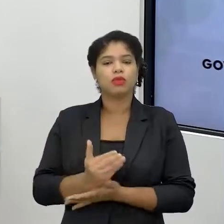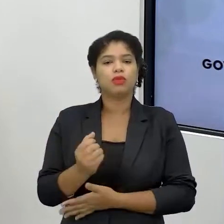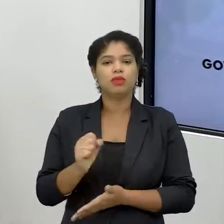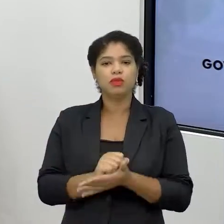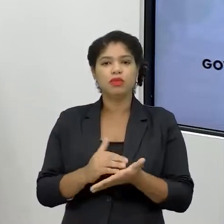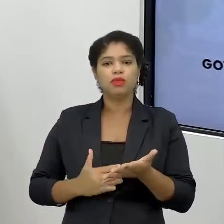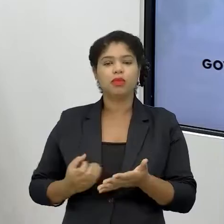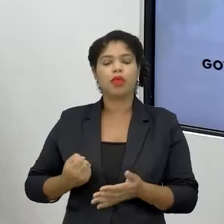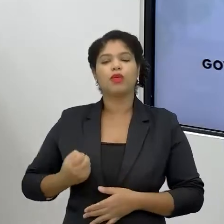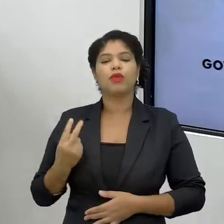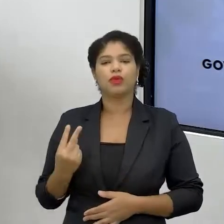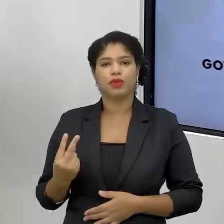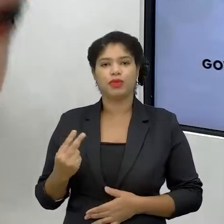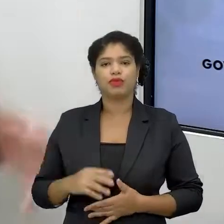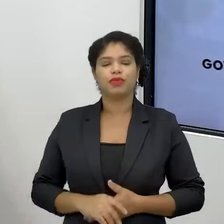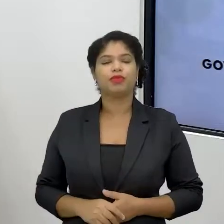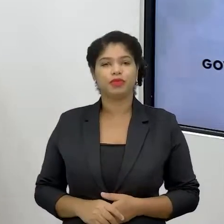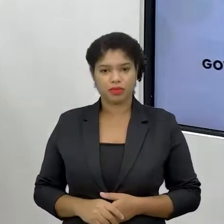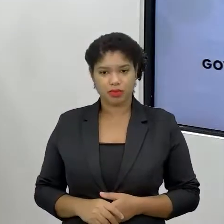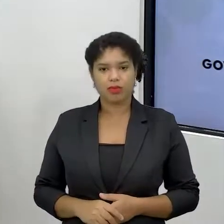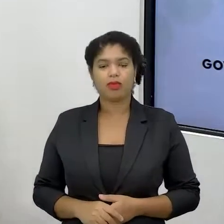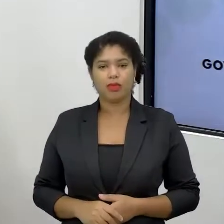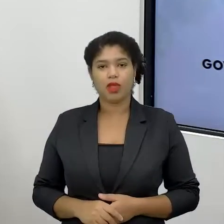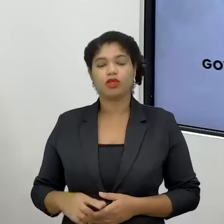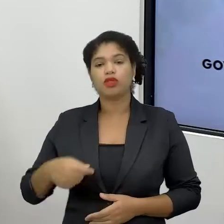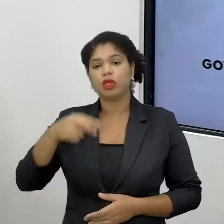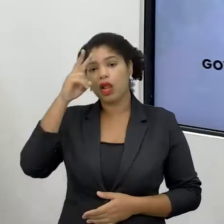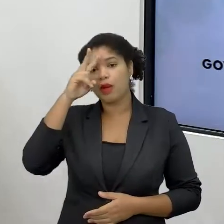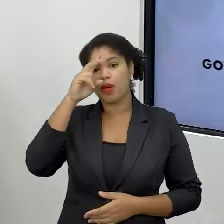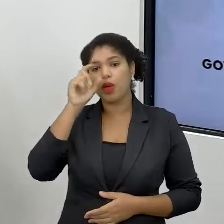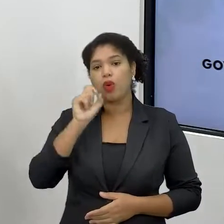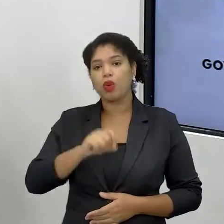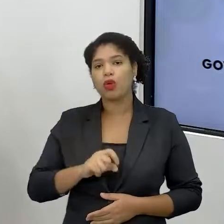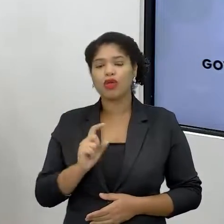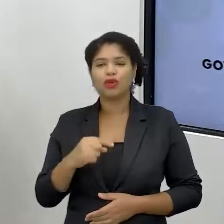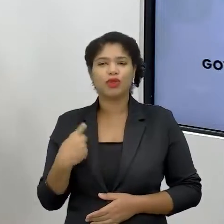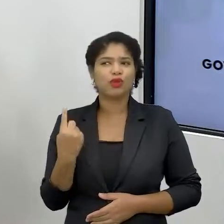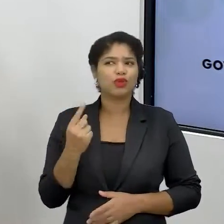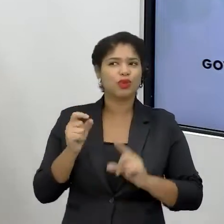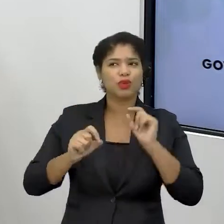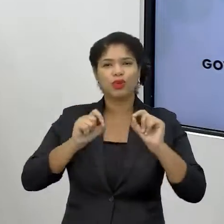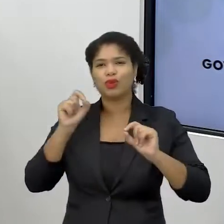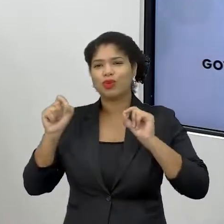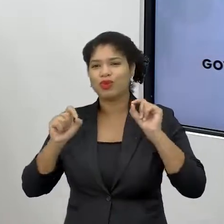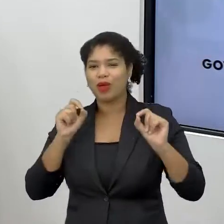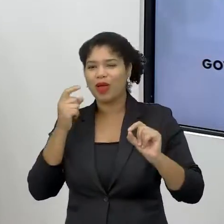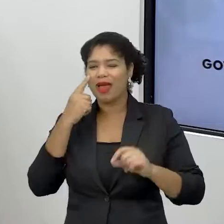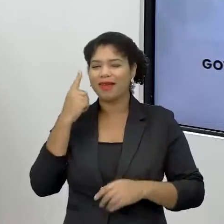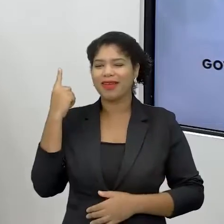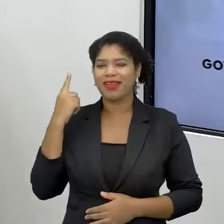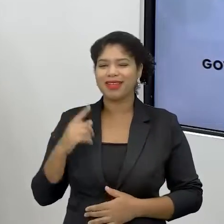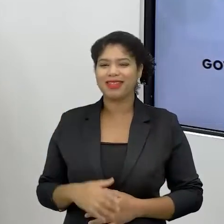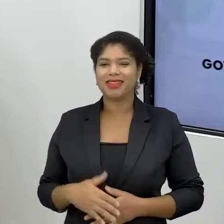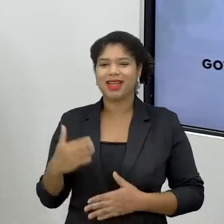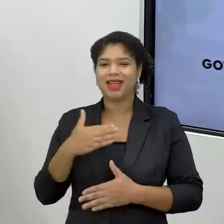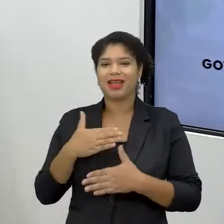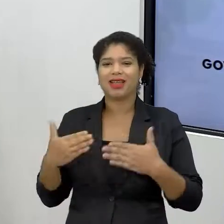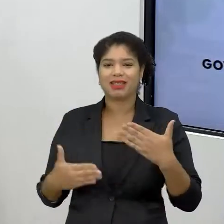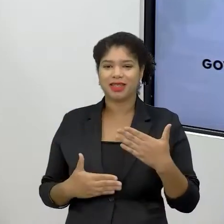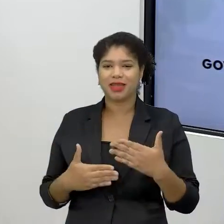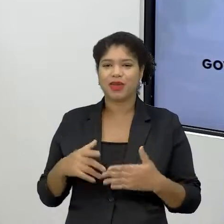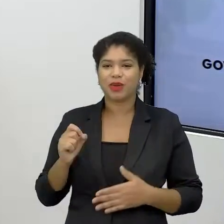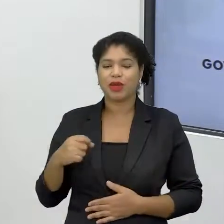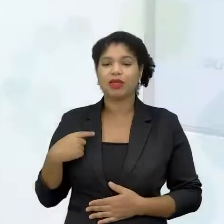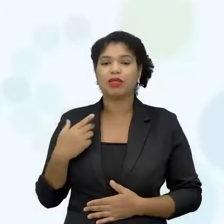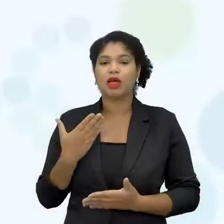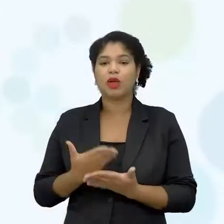número 2. Pra gente sempre, né, lembrar quem somos nós, aonde estamos, vai aparecer aí na tela para vocês, que nós